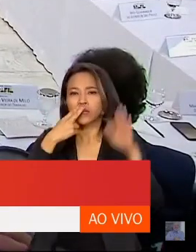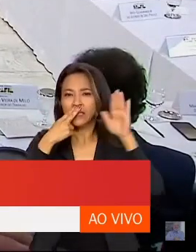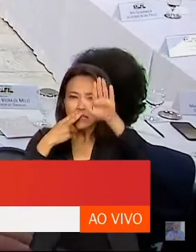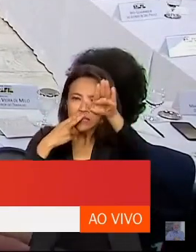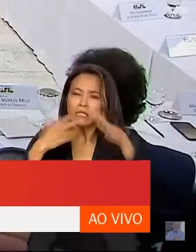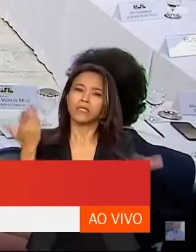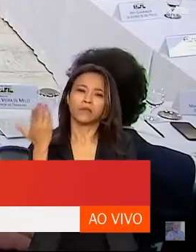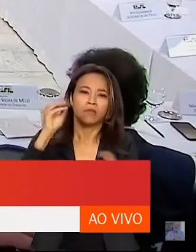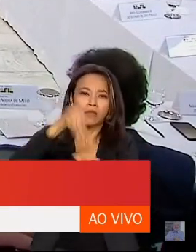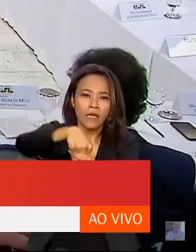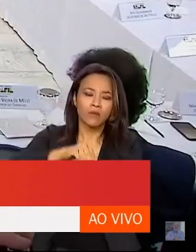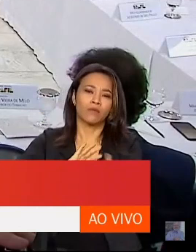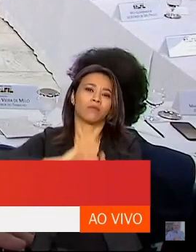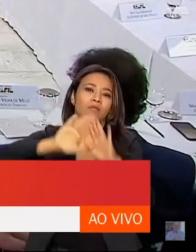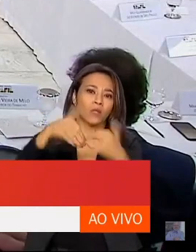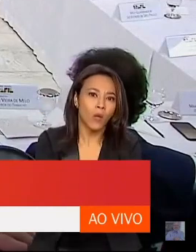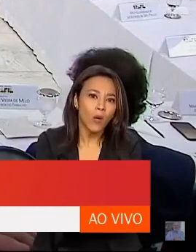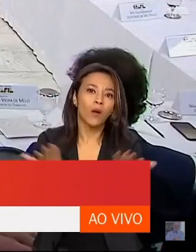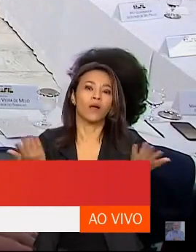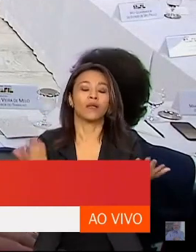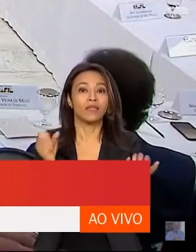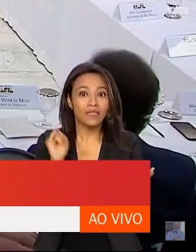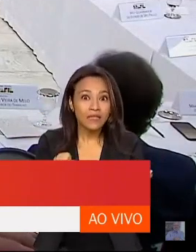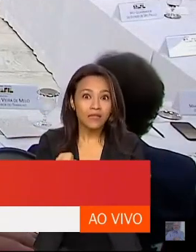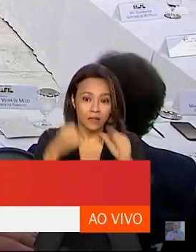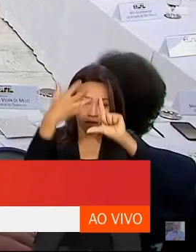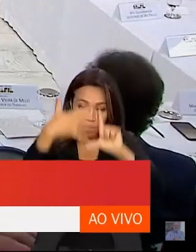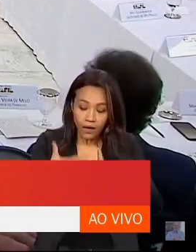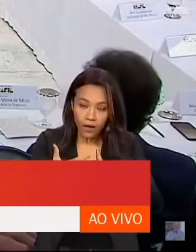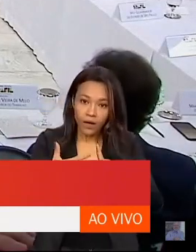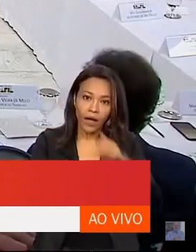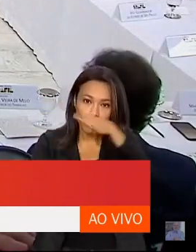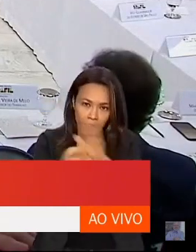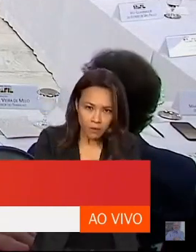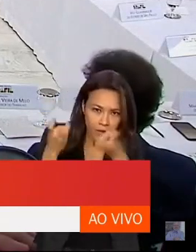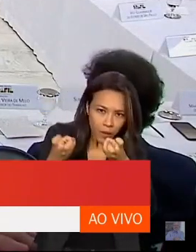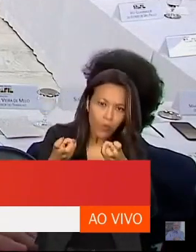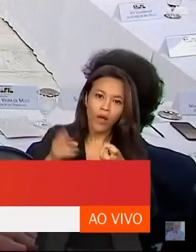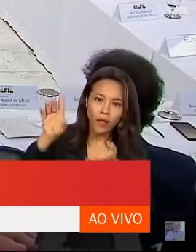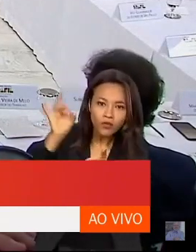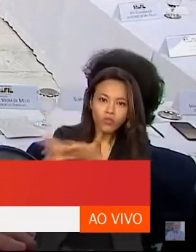que continuem essas mensagens. Se a plataforma identifica, ela retira.